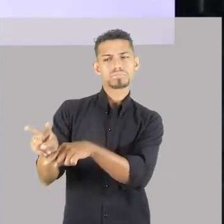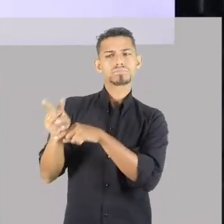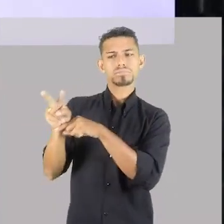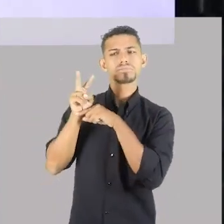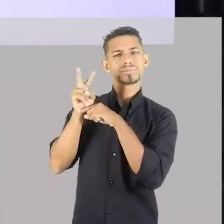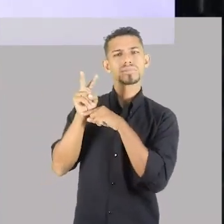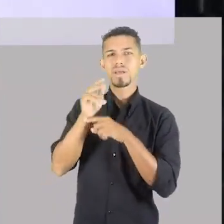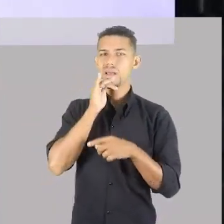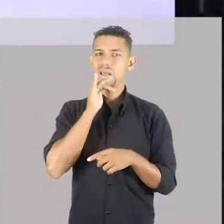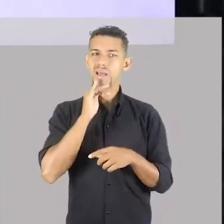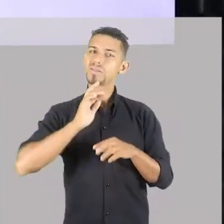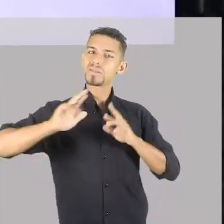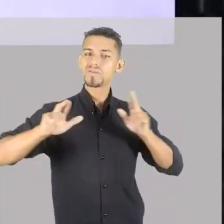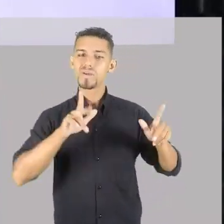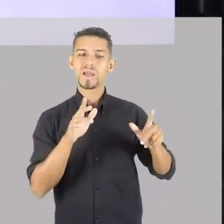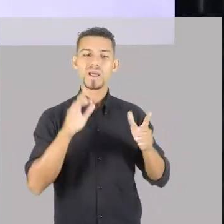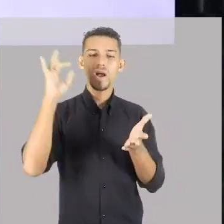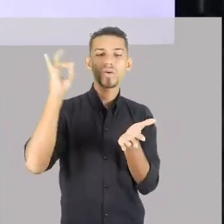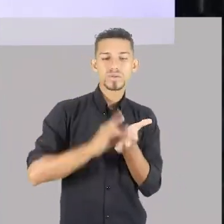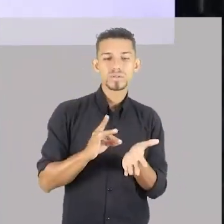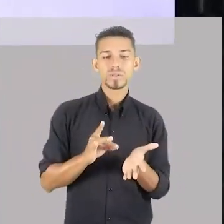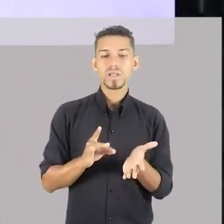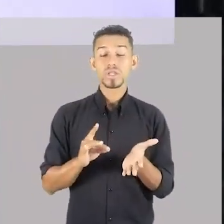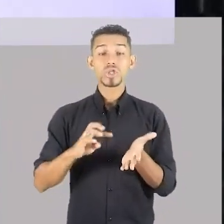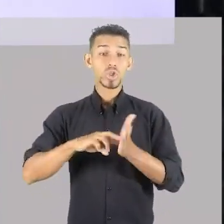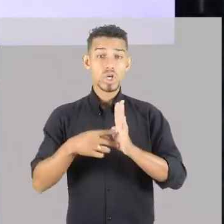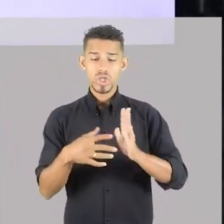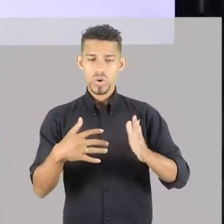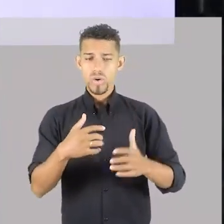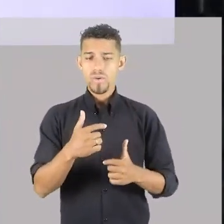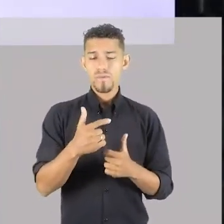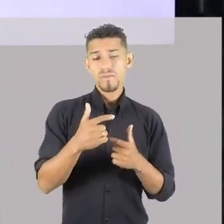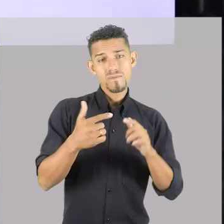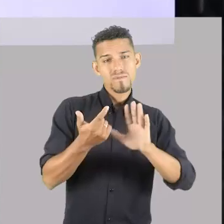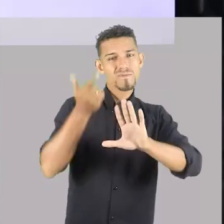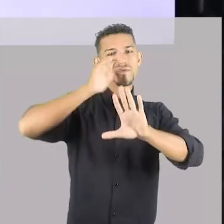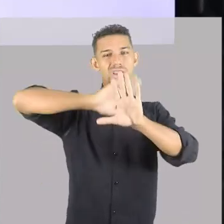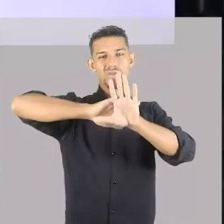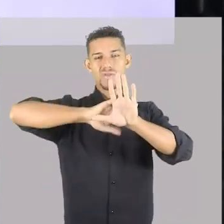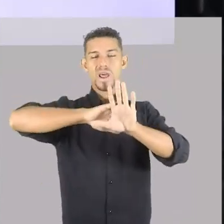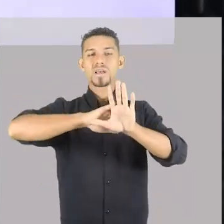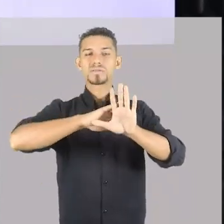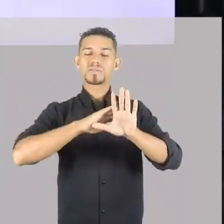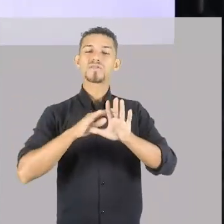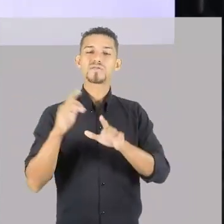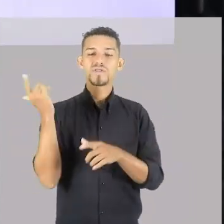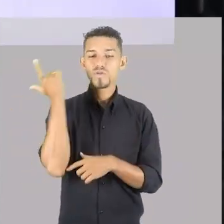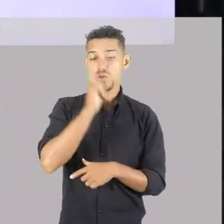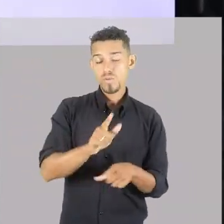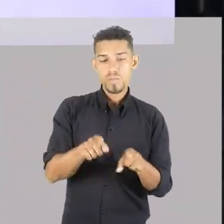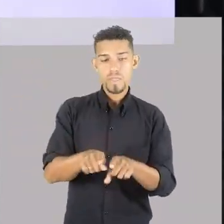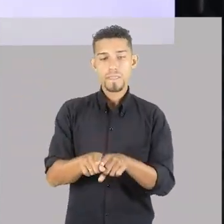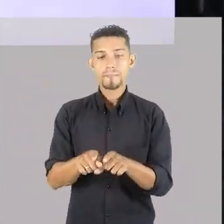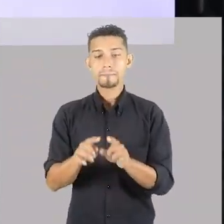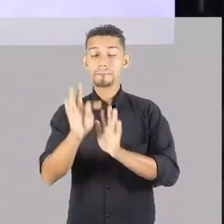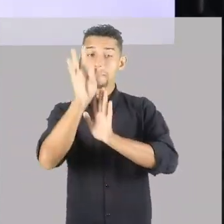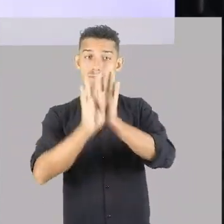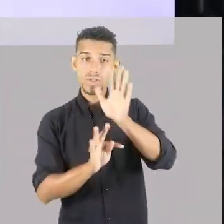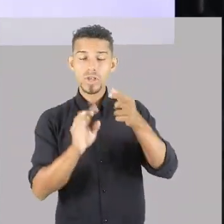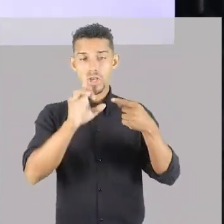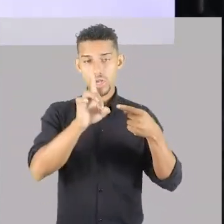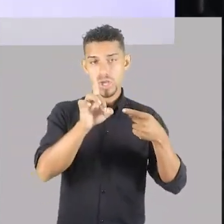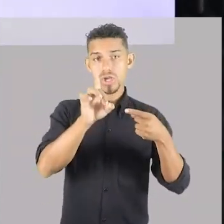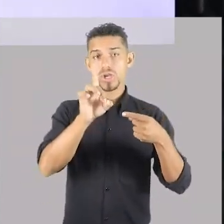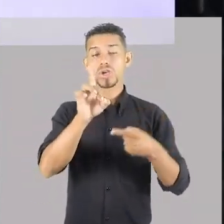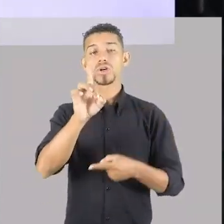sua significação originária, tá? Sentido figurado, que nós chamamos. Quando você associa, por exemplo, o texto de Drummond,